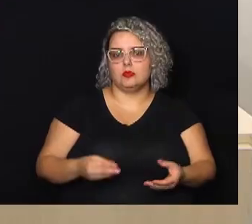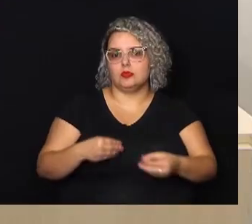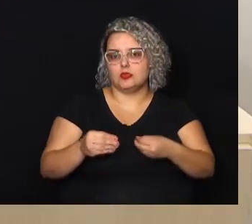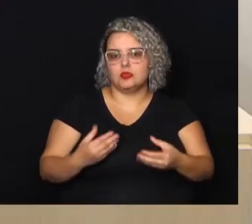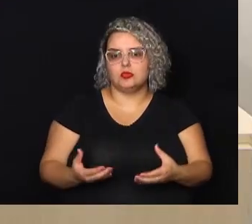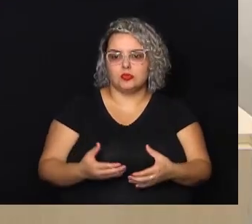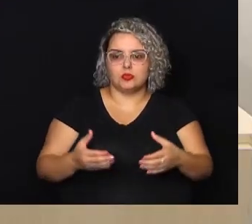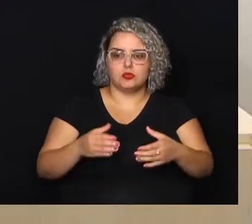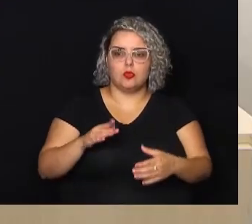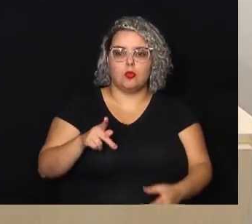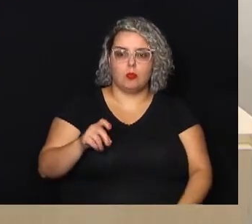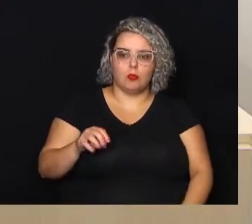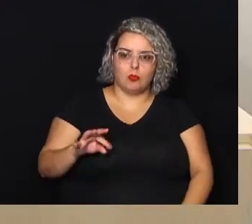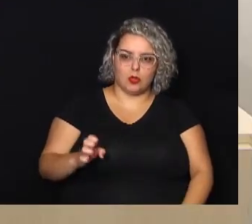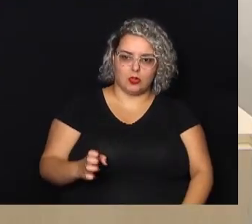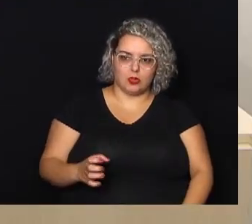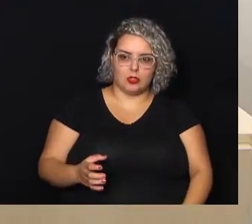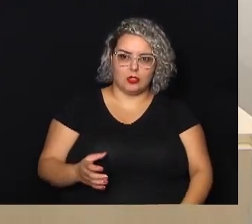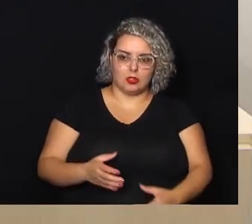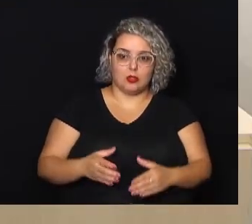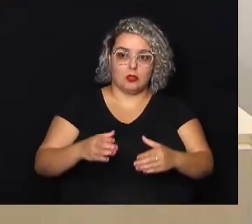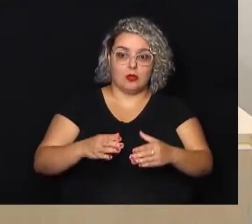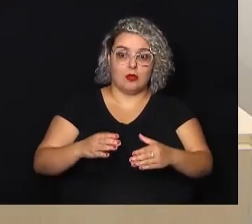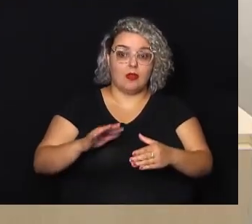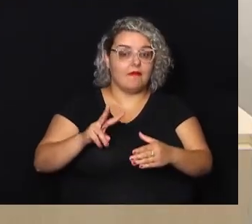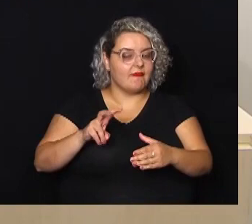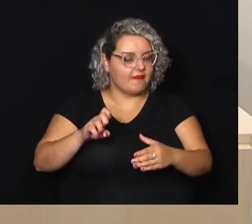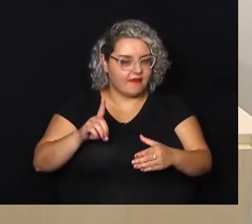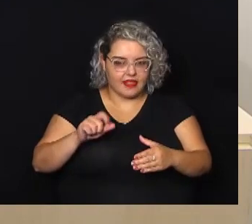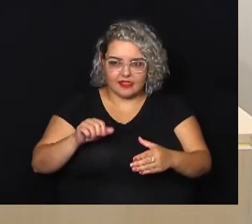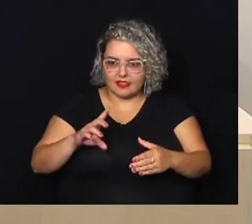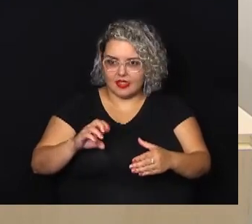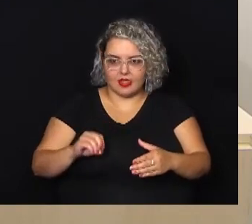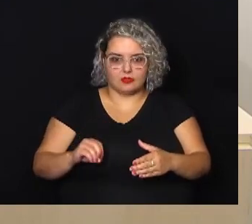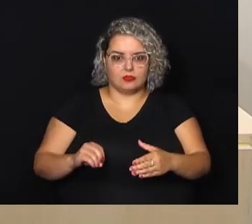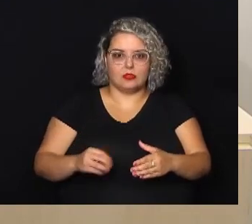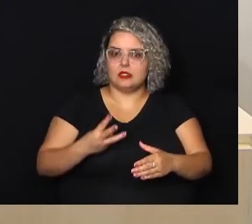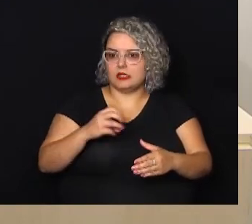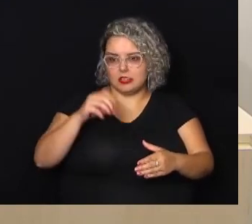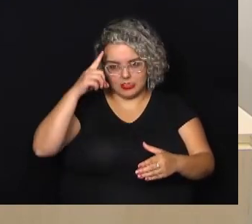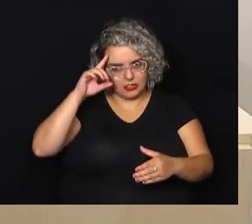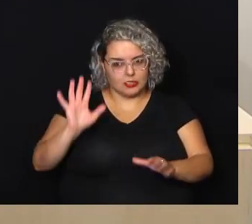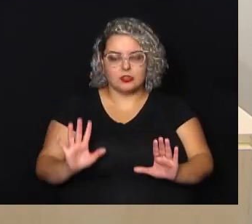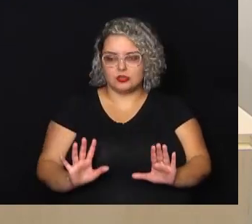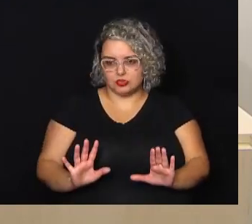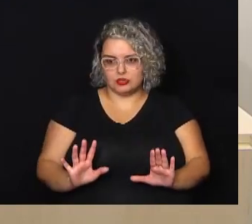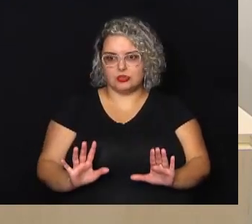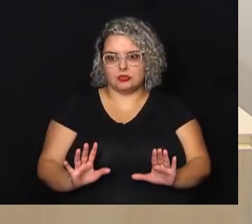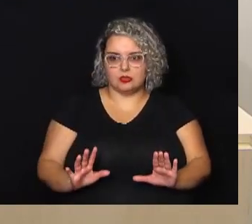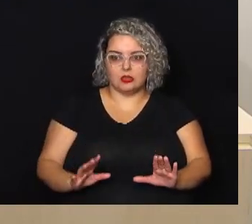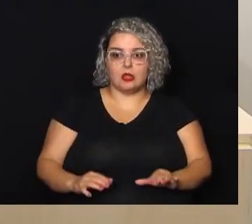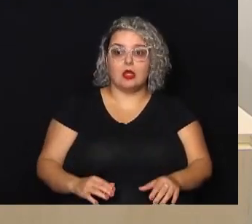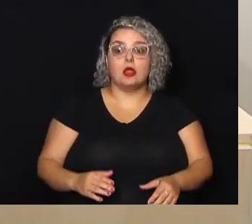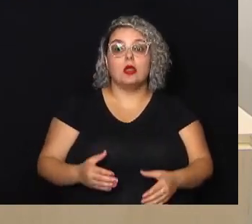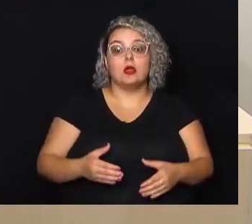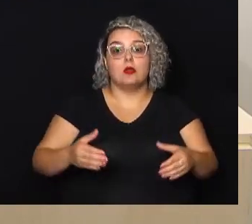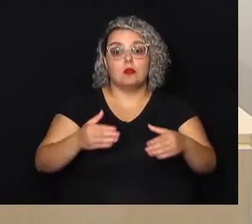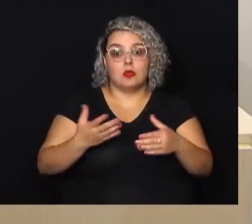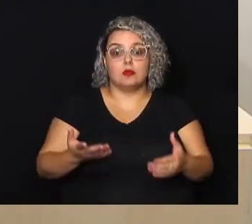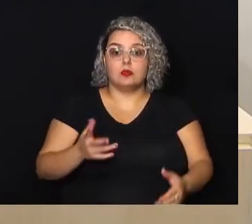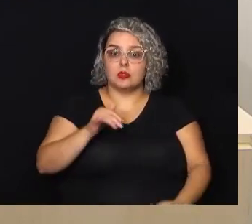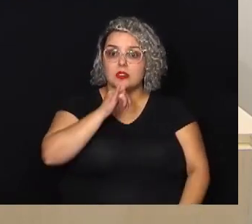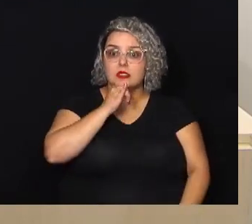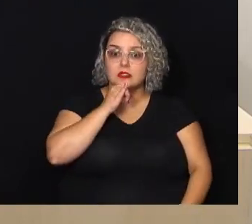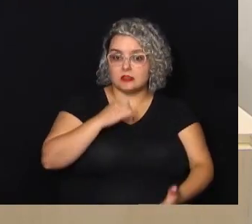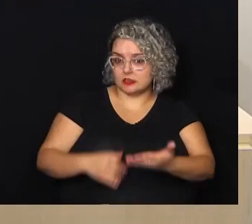numa embalagem, num potinho? Olha, em potes vedados, dura até 30 dias. Tem uma longa duração. Agora,